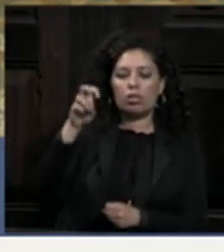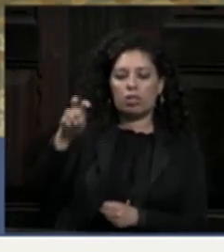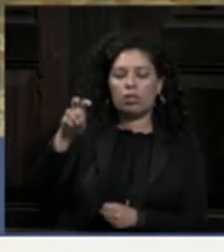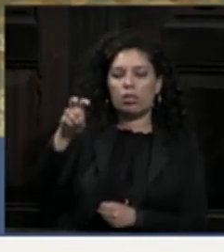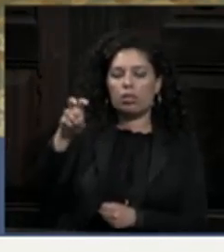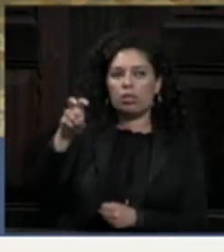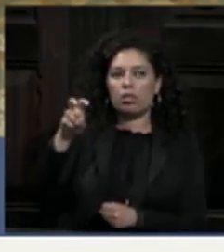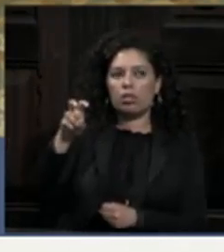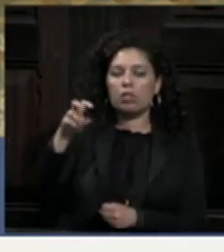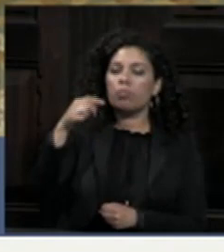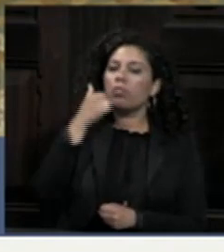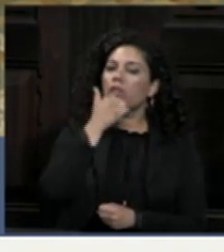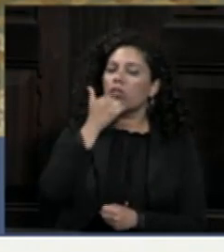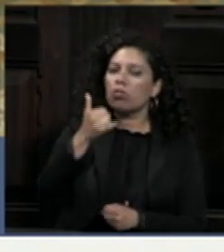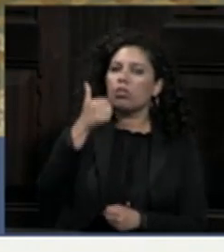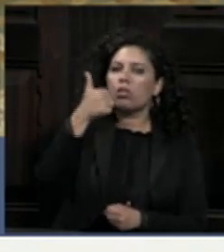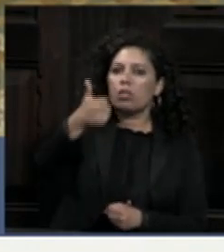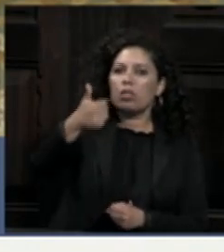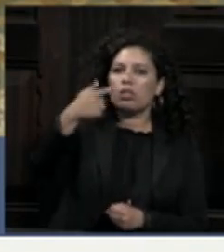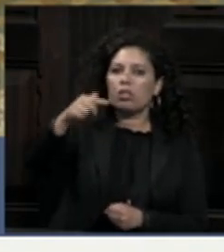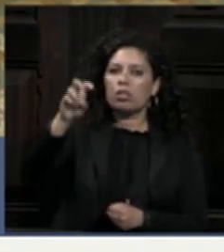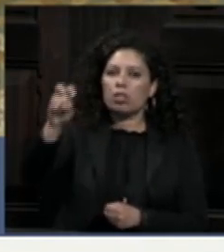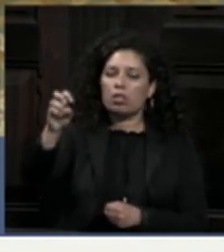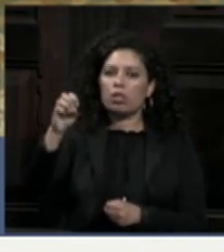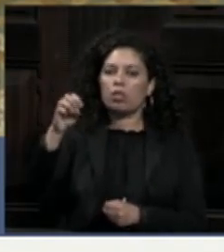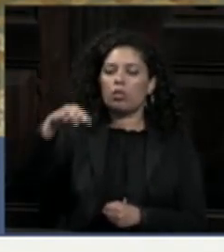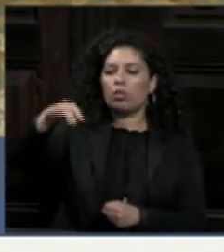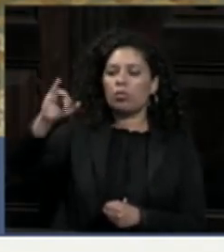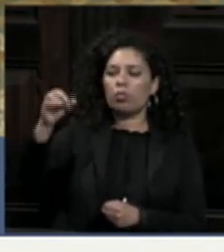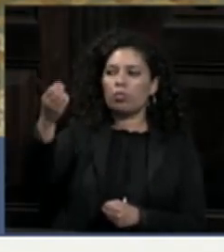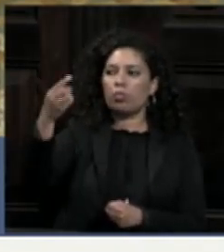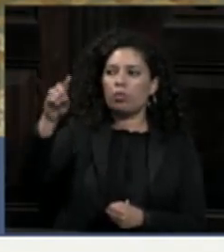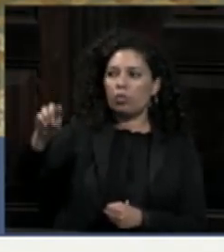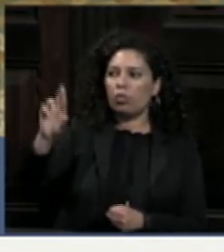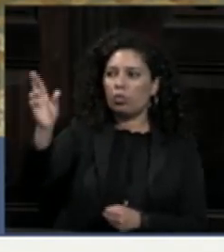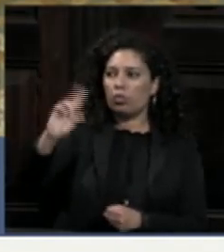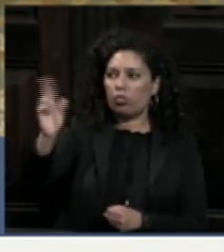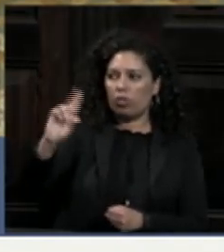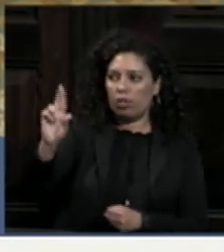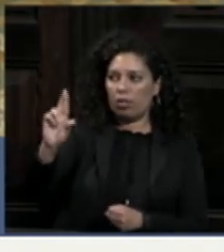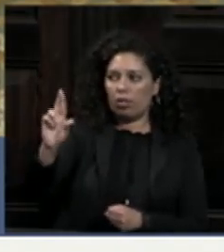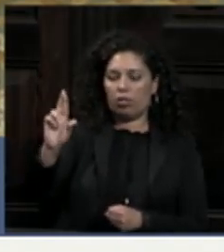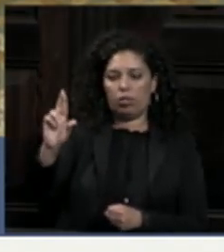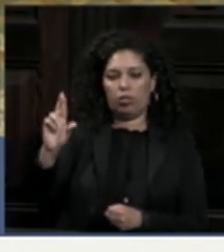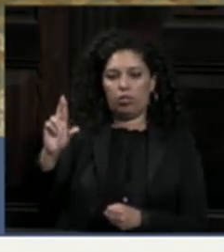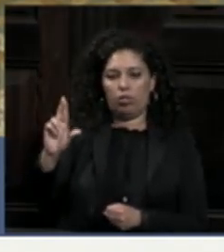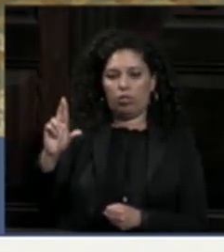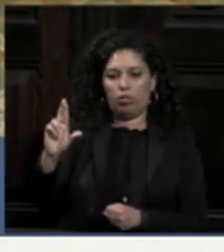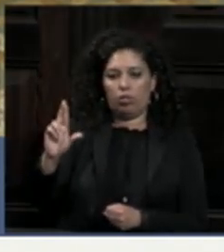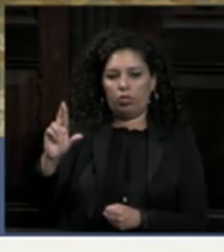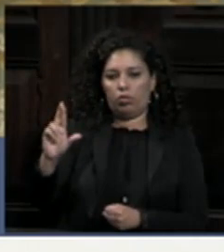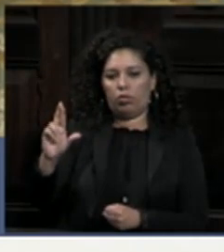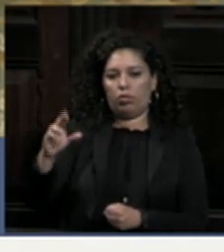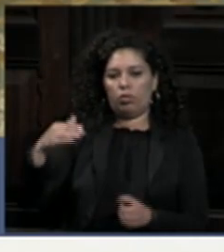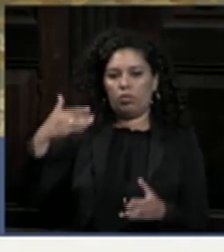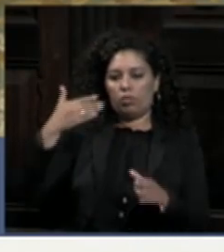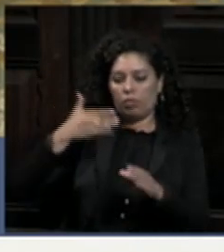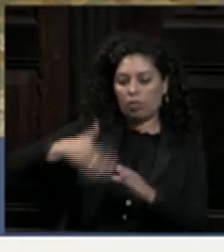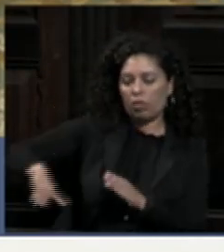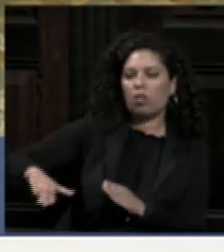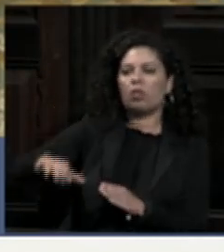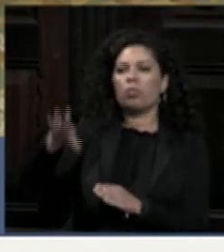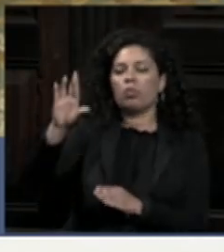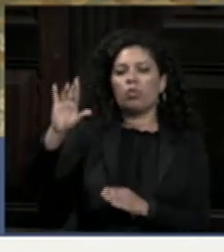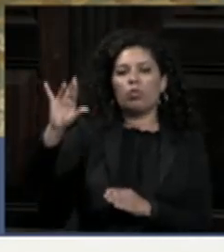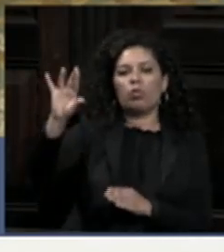queremos com isso que esse 175 milhões sejam encaminhados ao fundo rio previdência